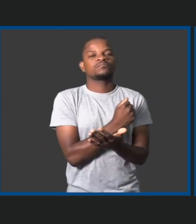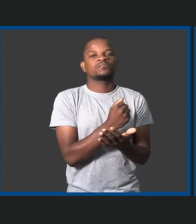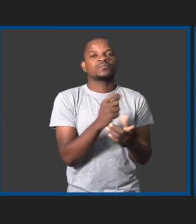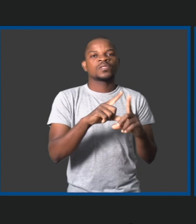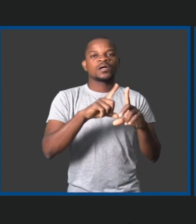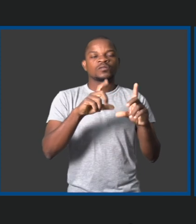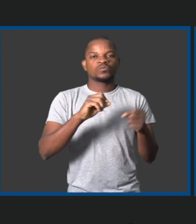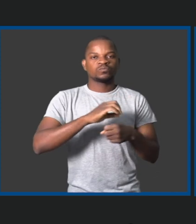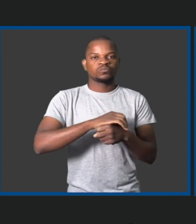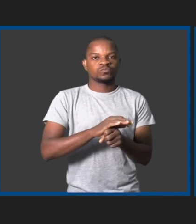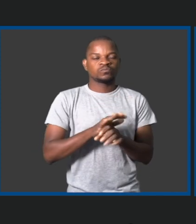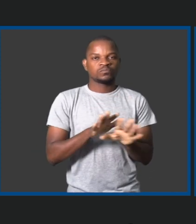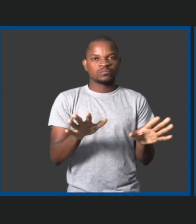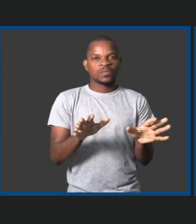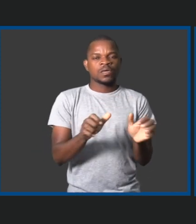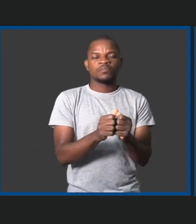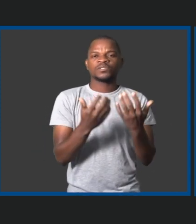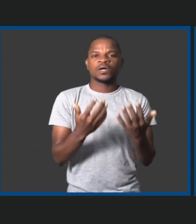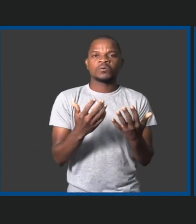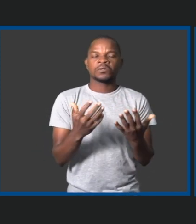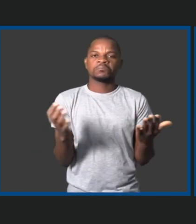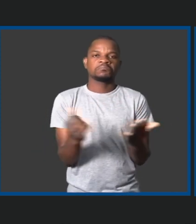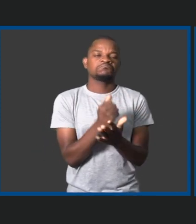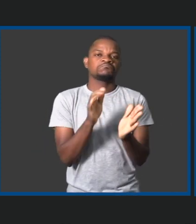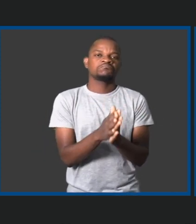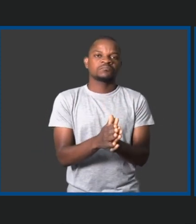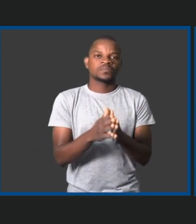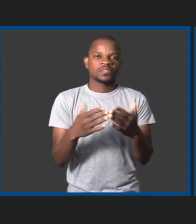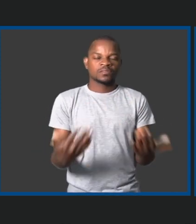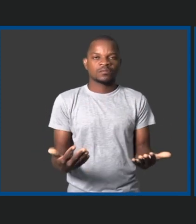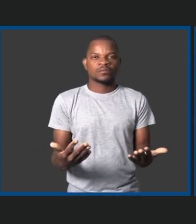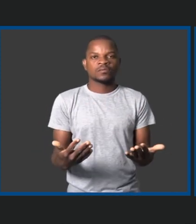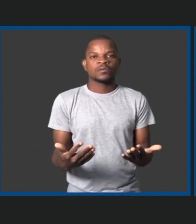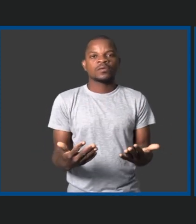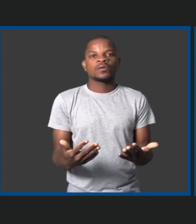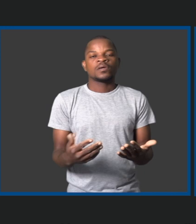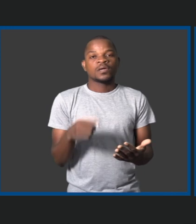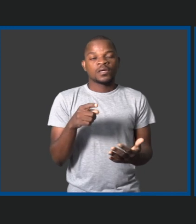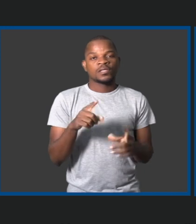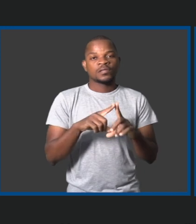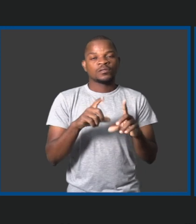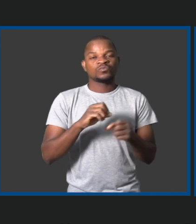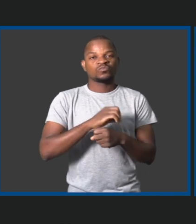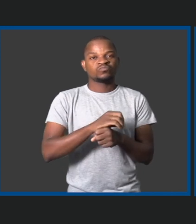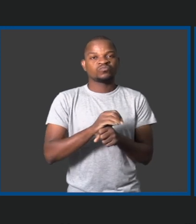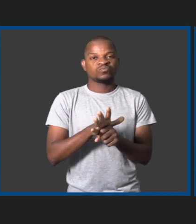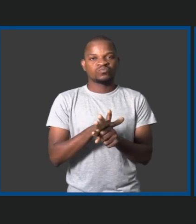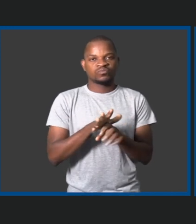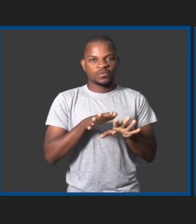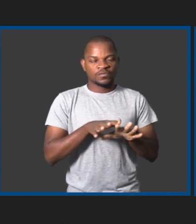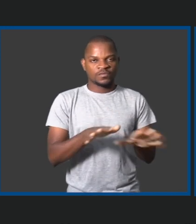detenção precoce deste surto. No momento, não temos casos positivos para o Covid